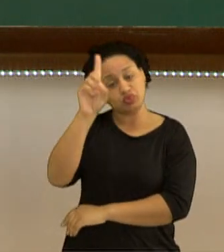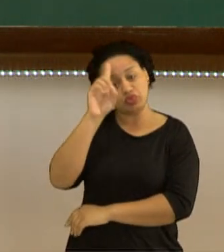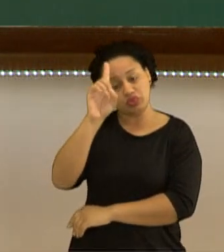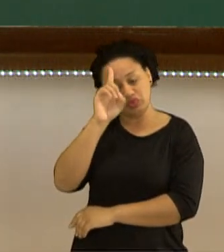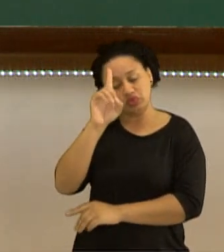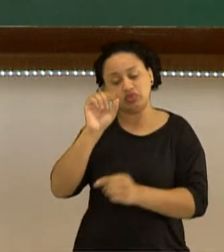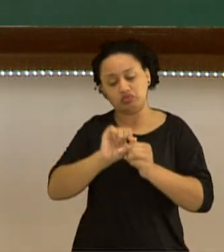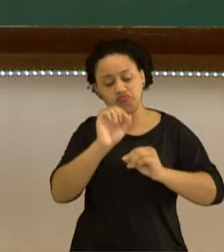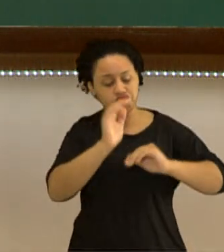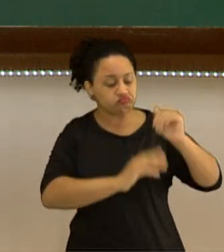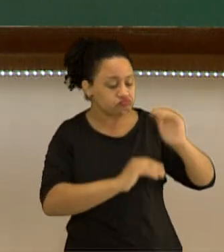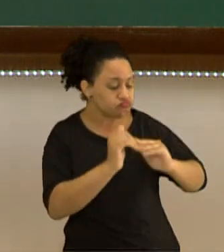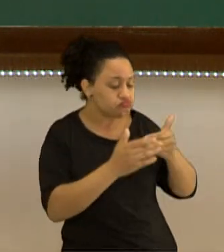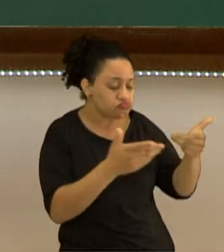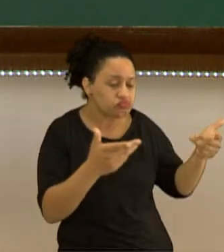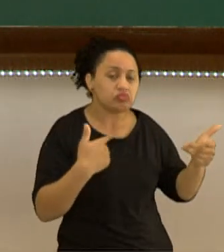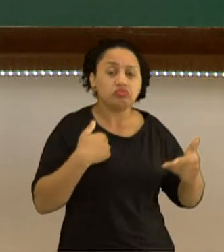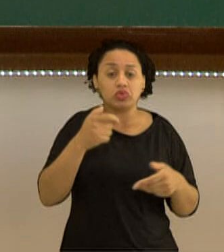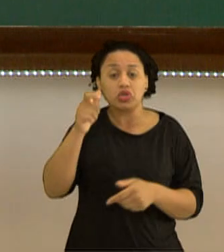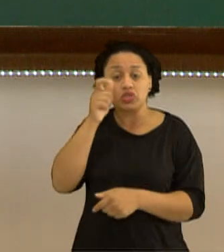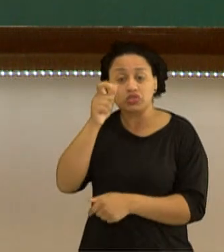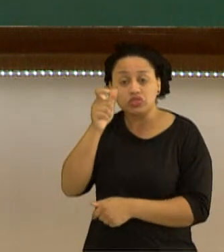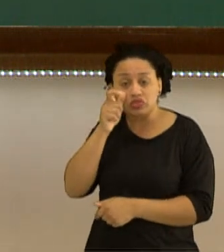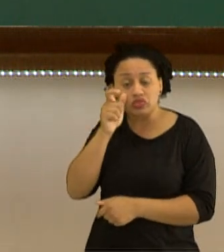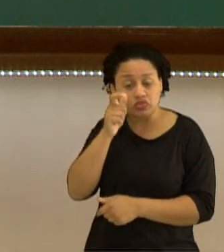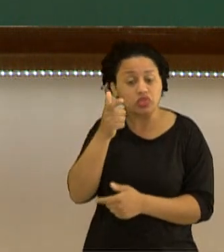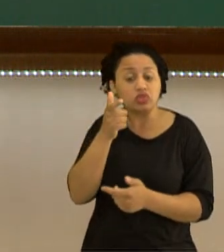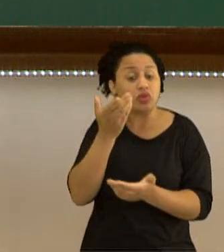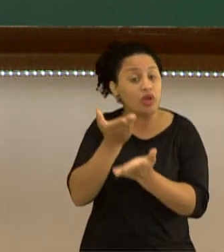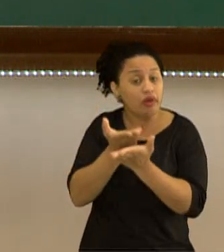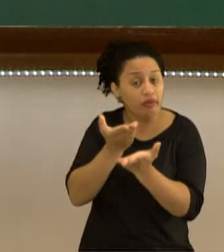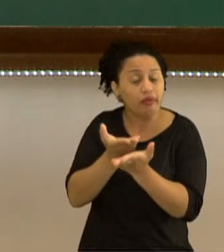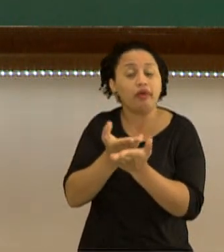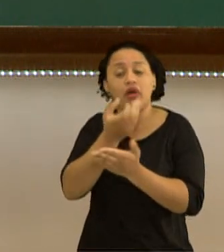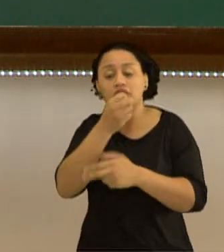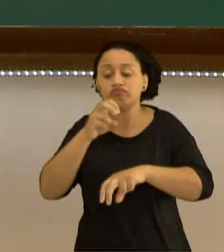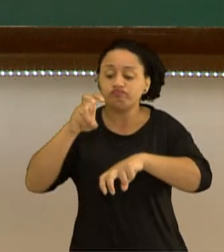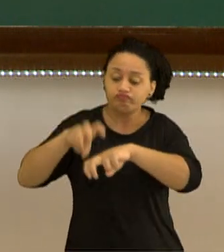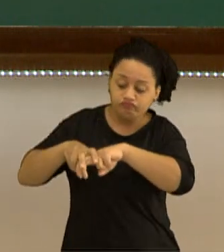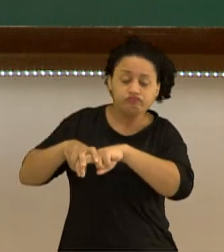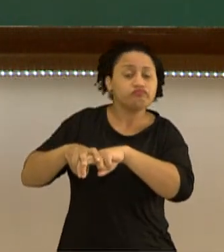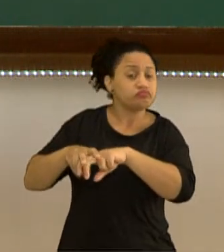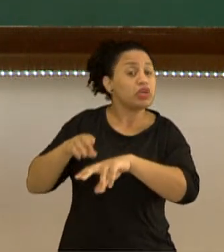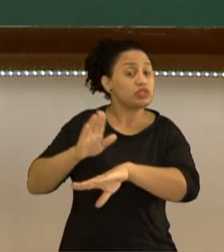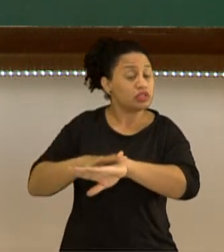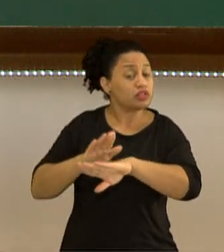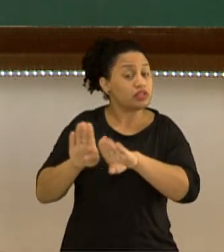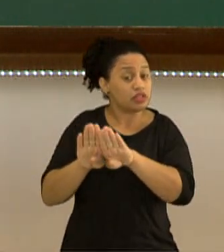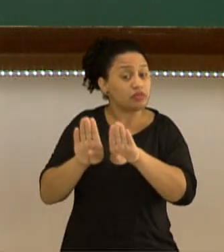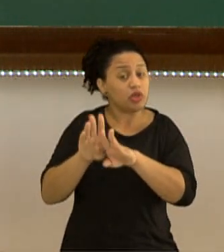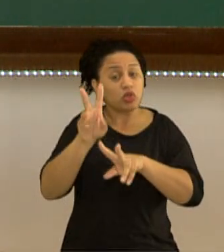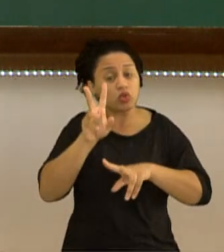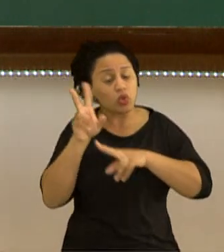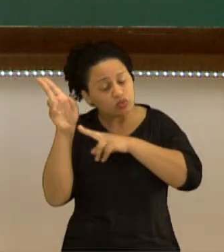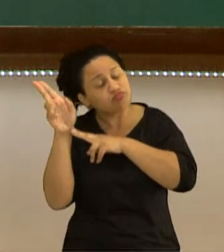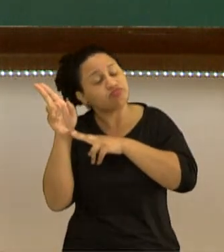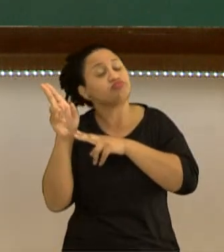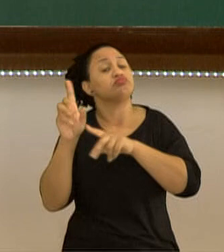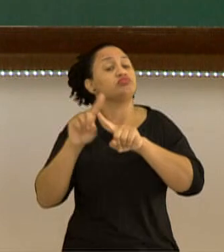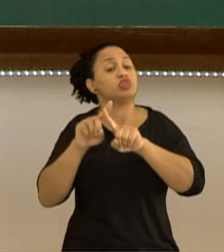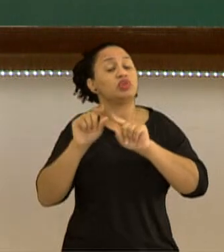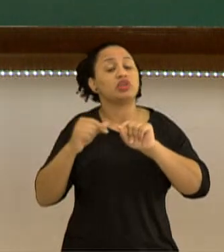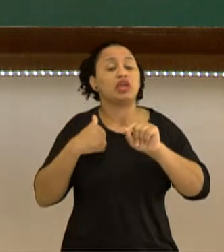uma tarefa, assistindo essa aula, ou sentado, ou até mesmo dormindo, nós temos um gasto de energia,